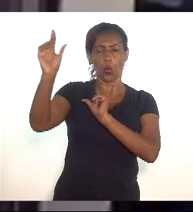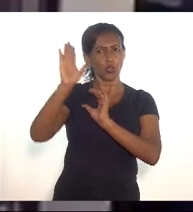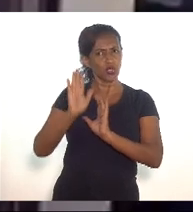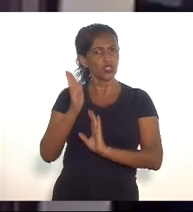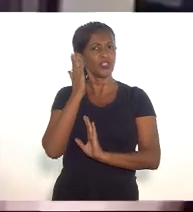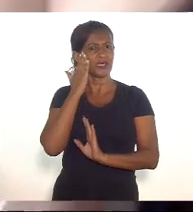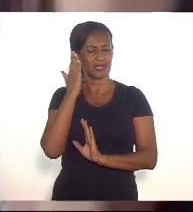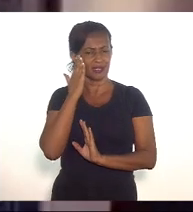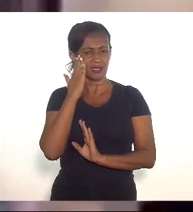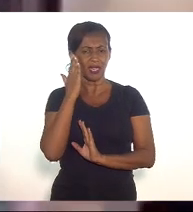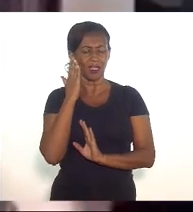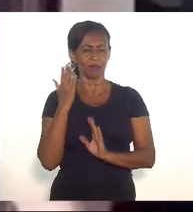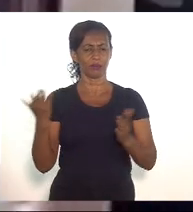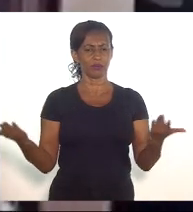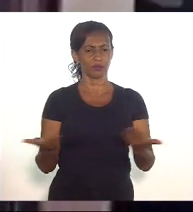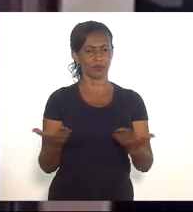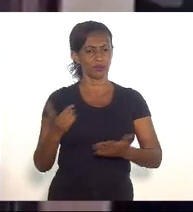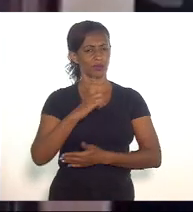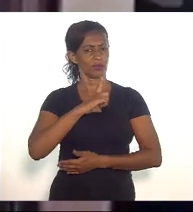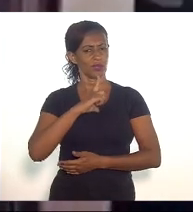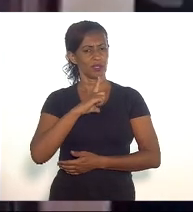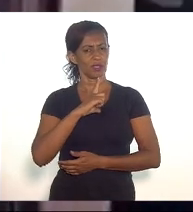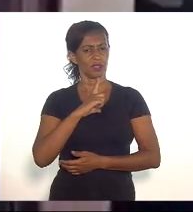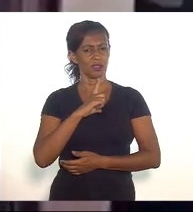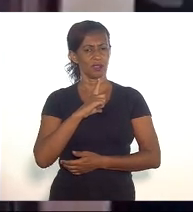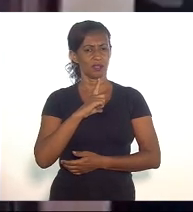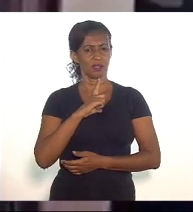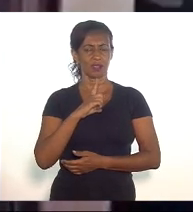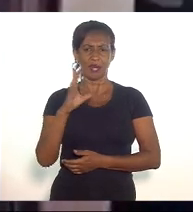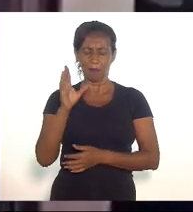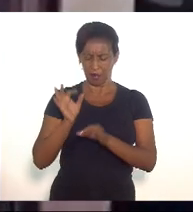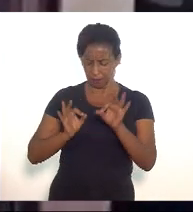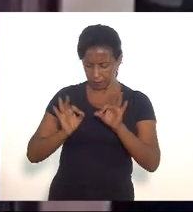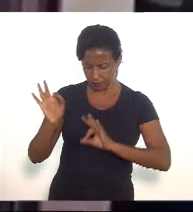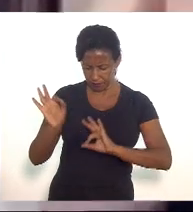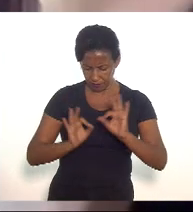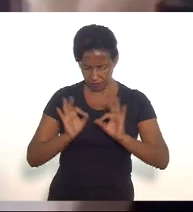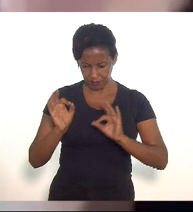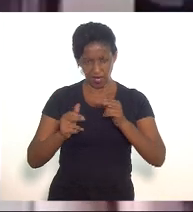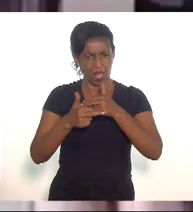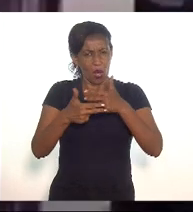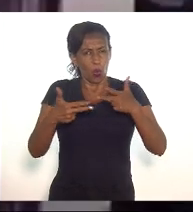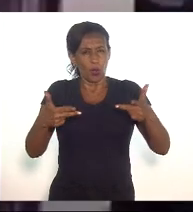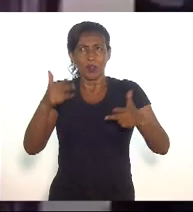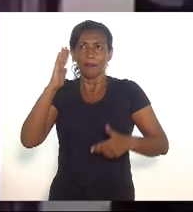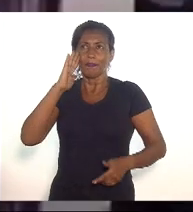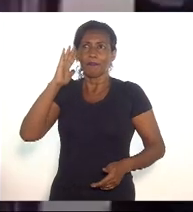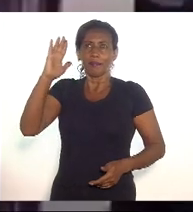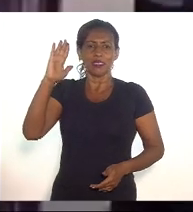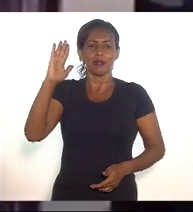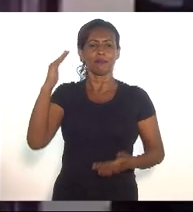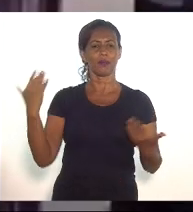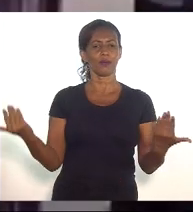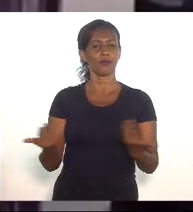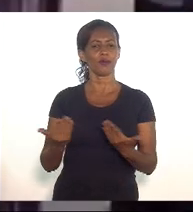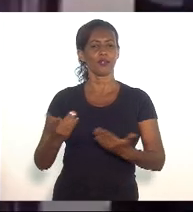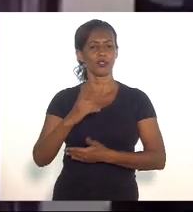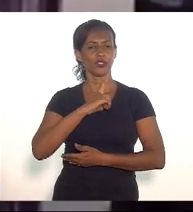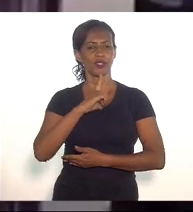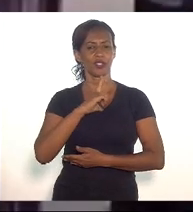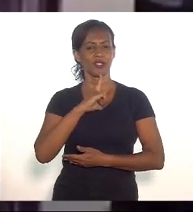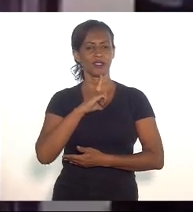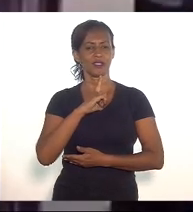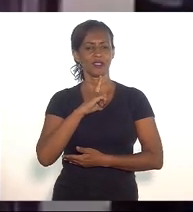sabemos perfeitamente que nós temos que ter, para planejar, a coisa mais essencial no planejamento é nós termos